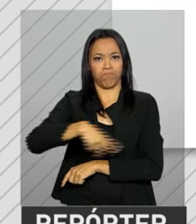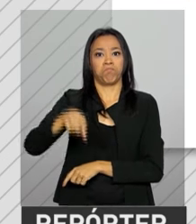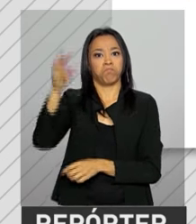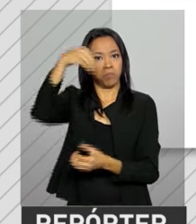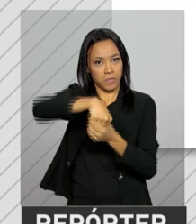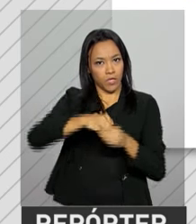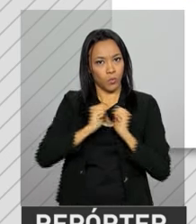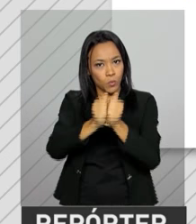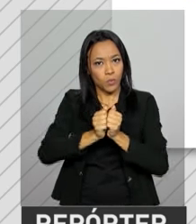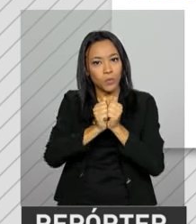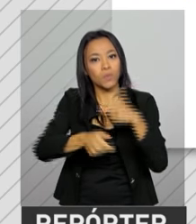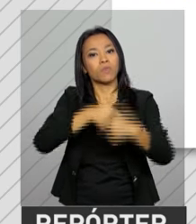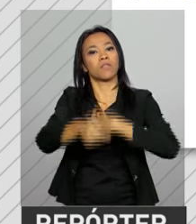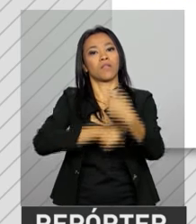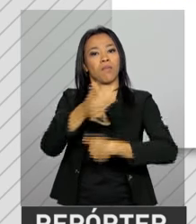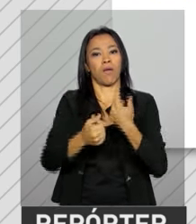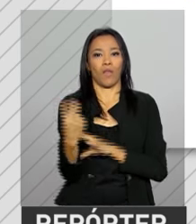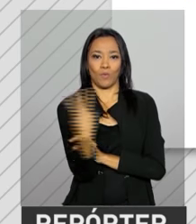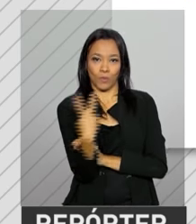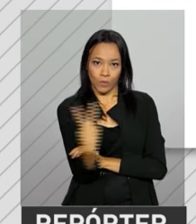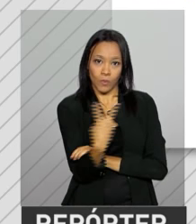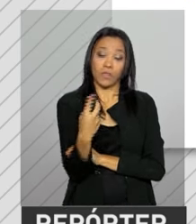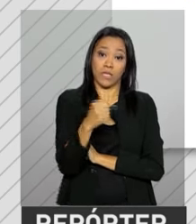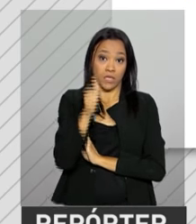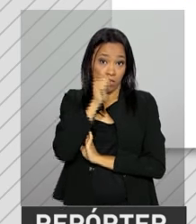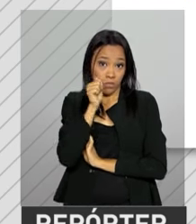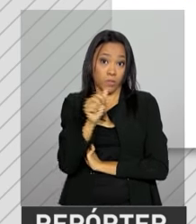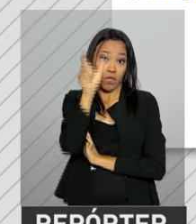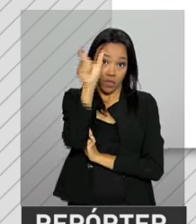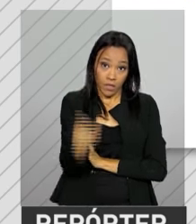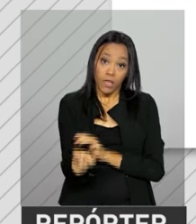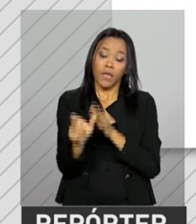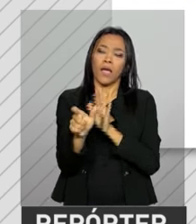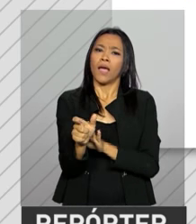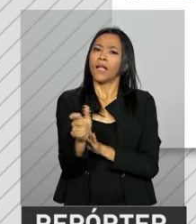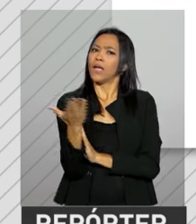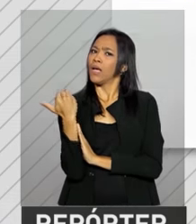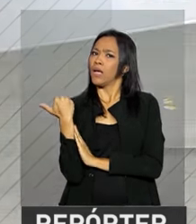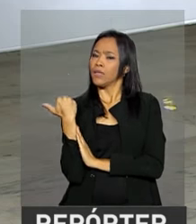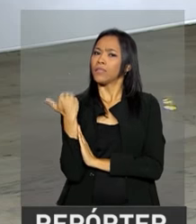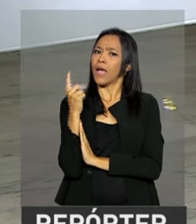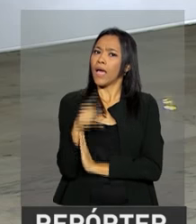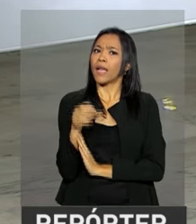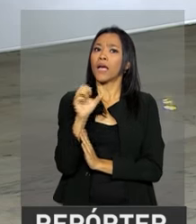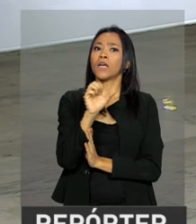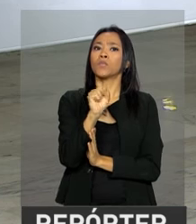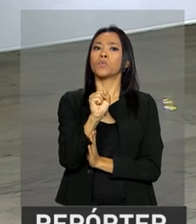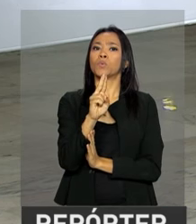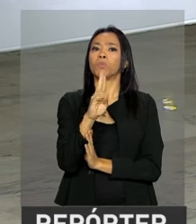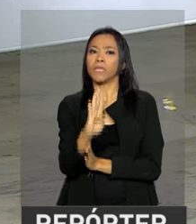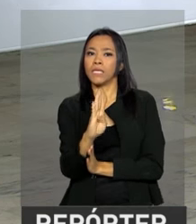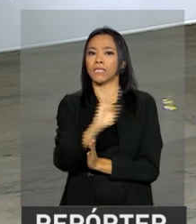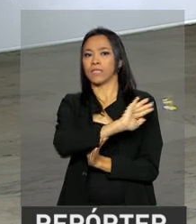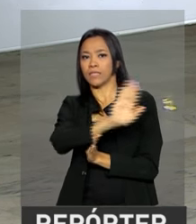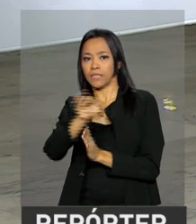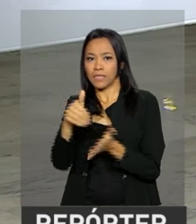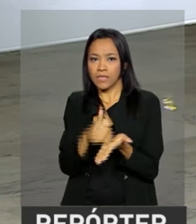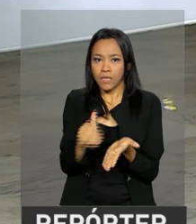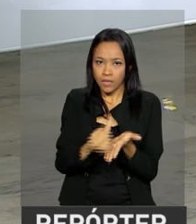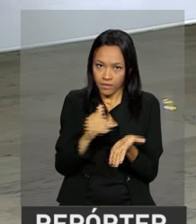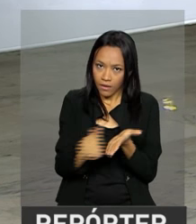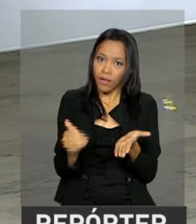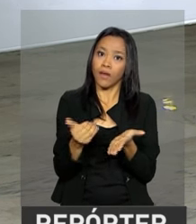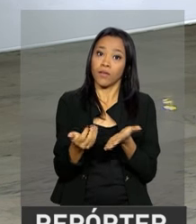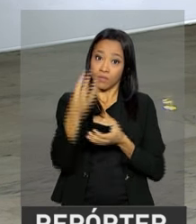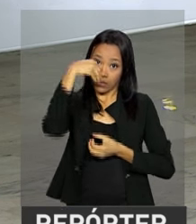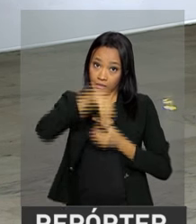novo secretário geral a Embaixadora Maria Luísa viotti ela ocupava até agora o cargo de subsecretária geral para Ásia e Pacífico aqui no